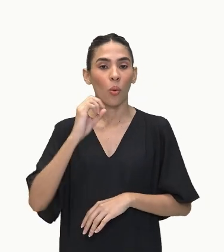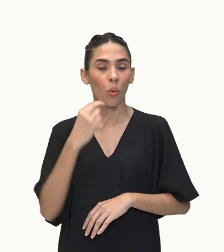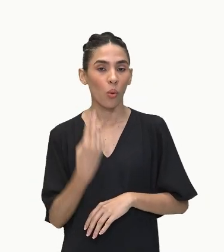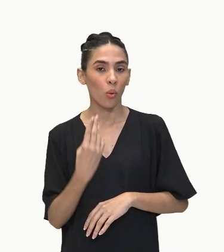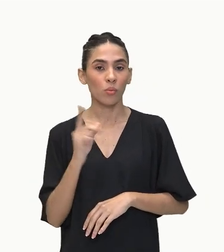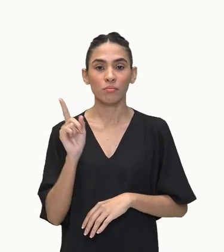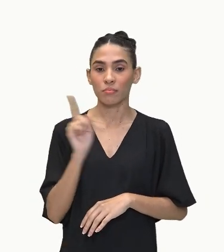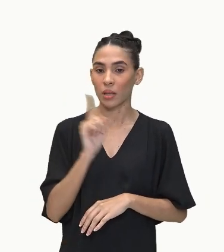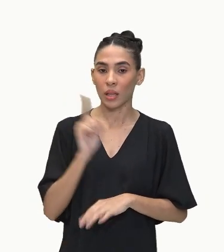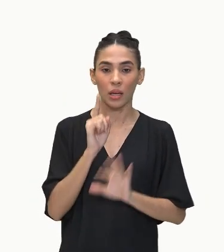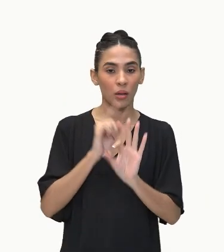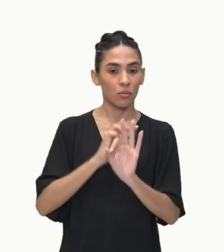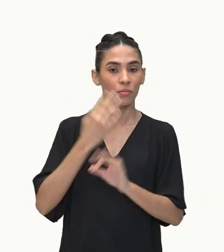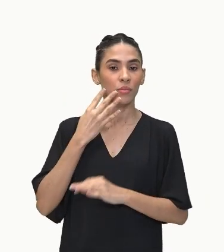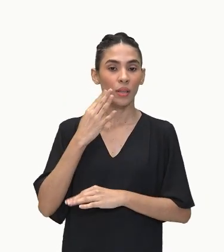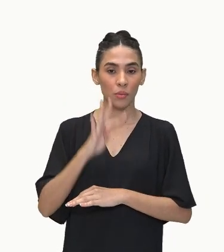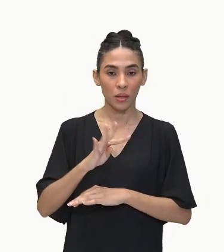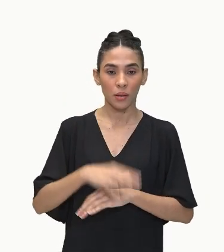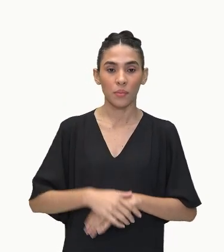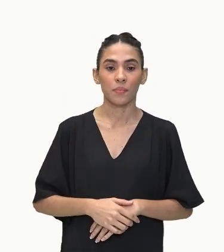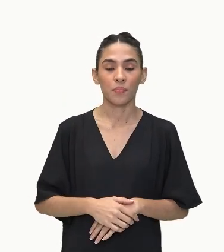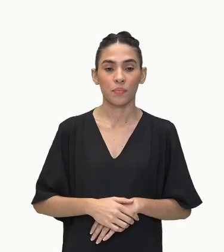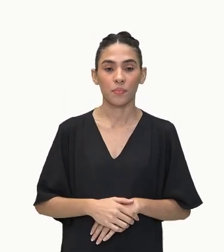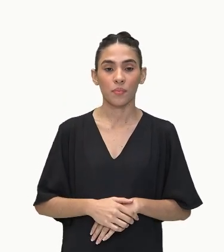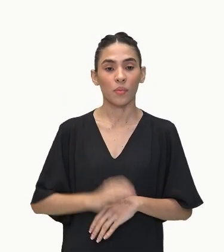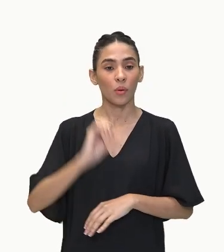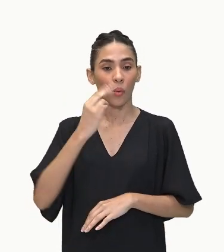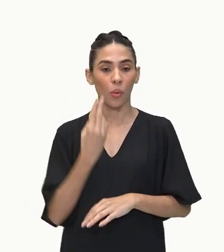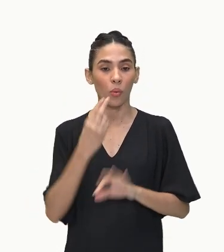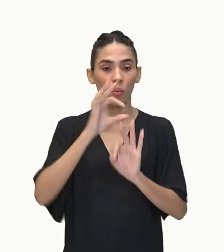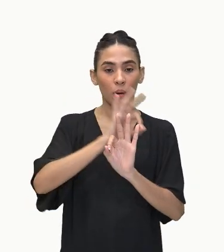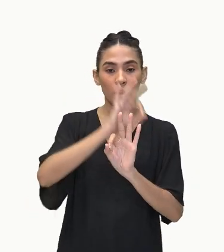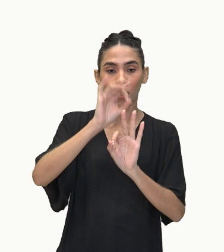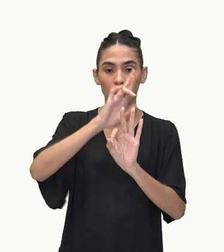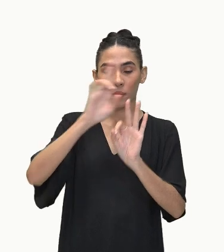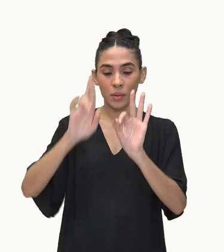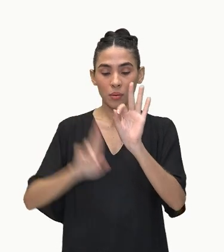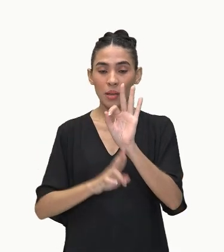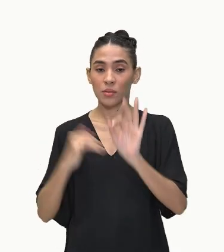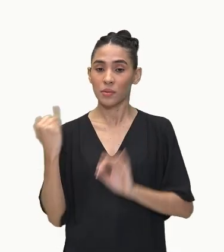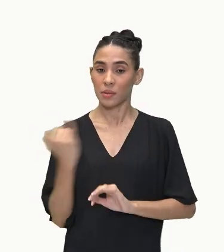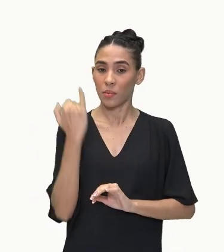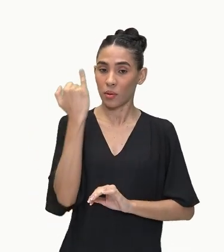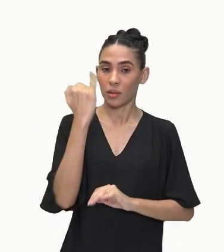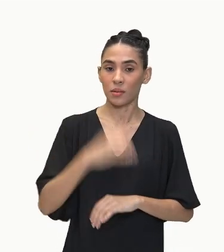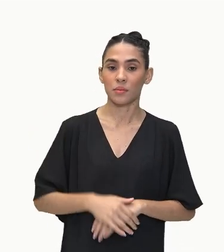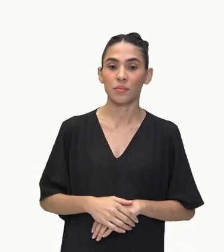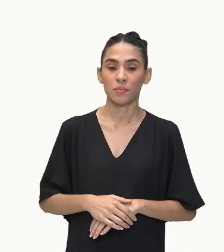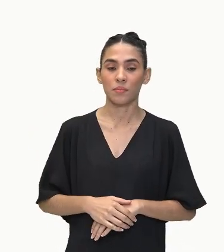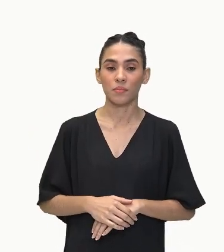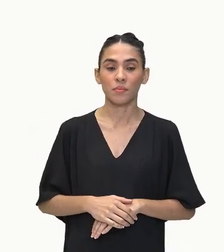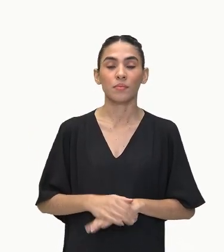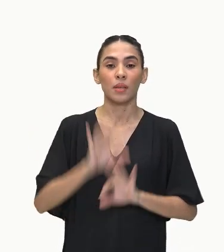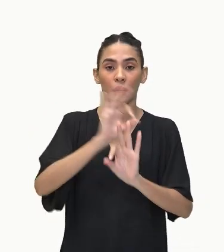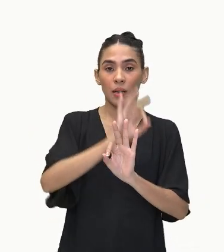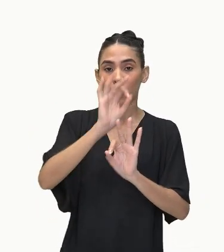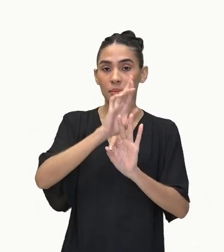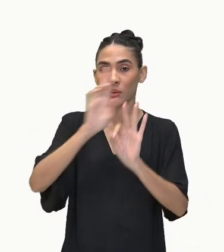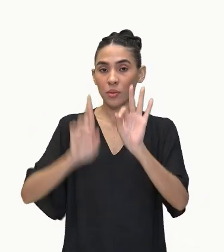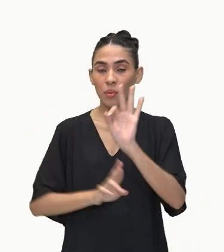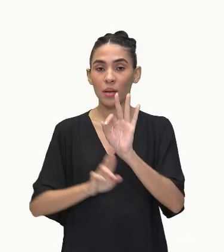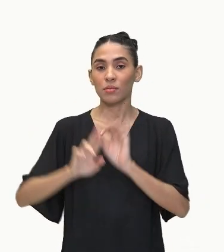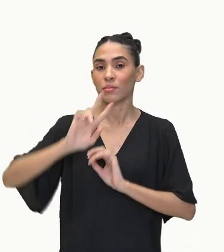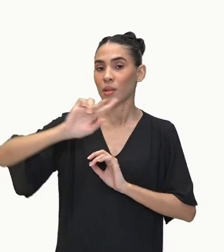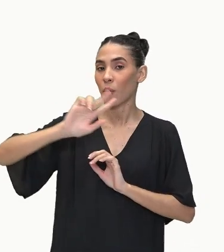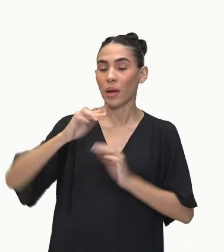de não essenciais, ou os aminoácidos essenciais. Então, o que são os aminoácidos não